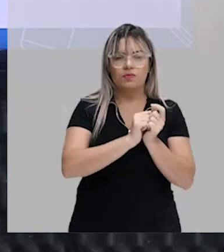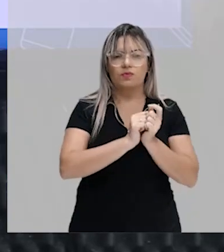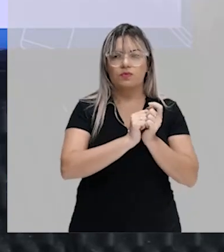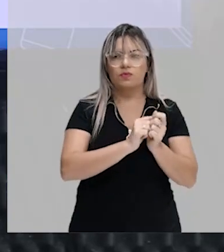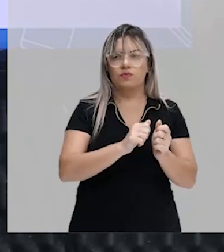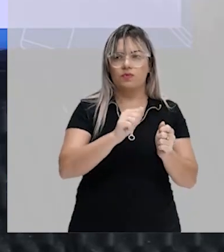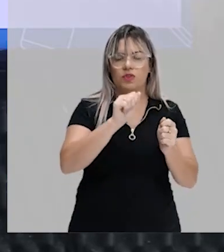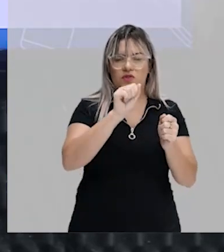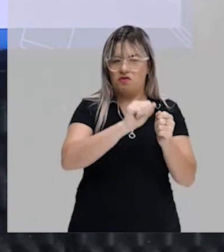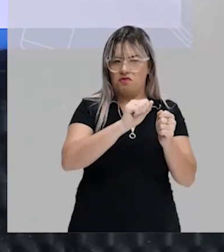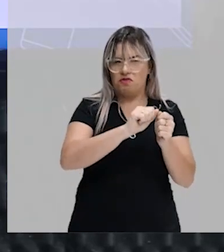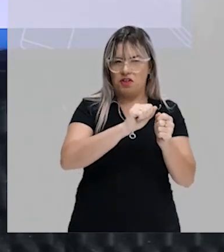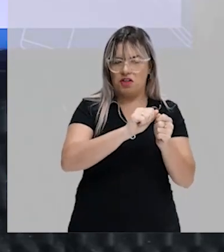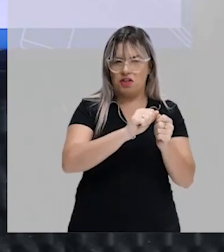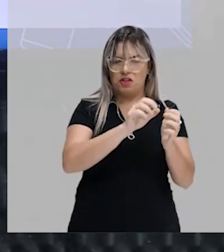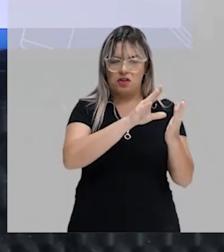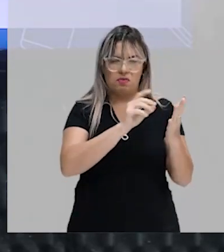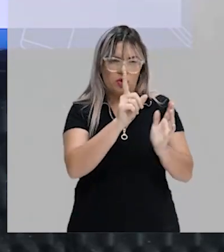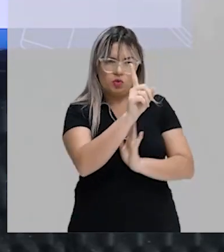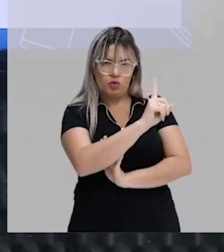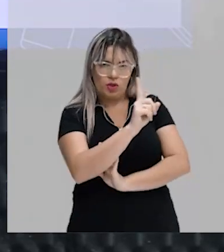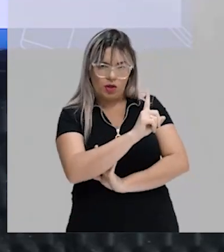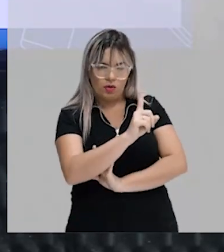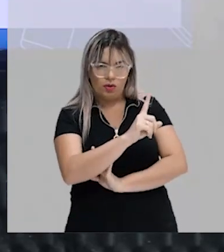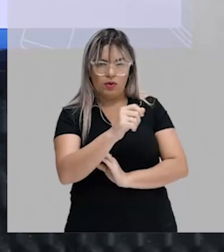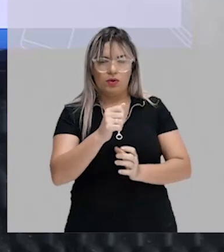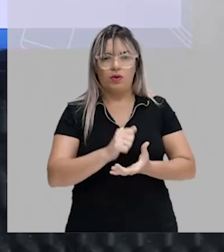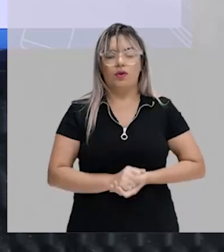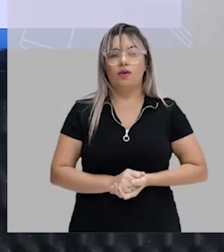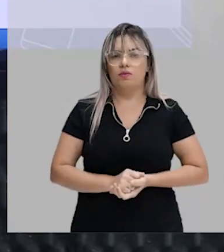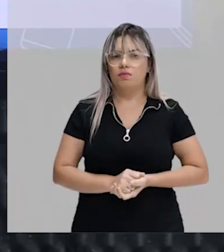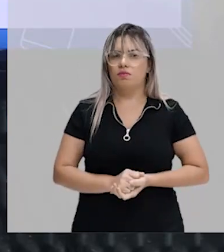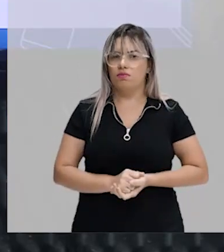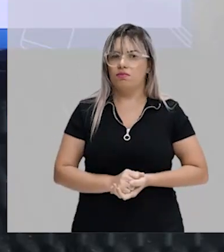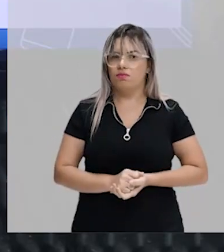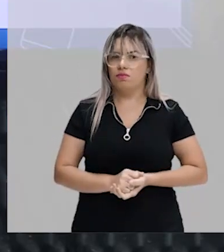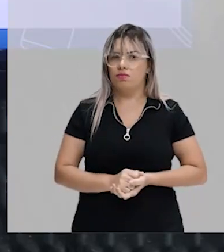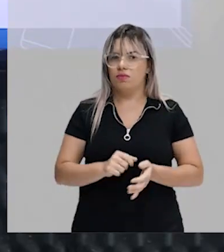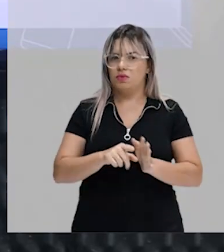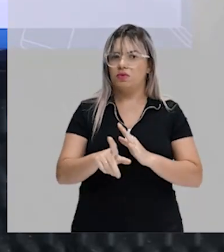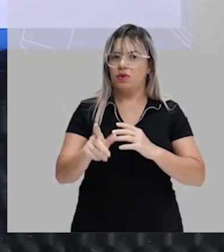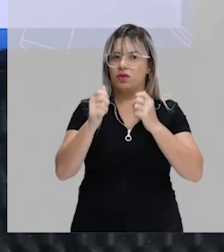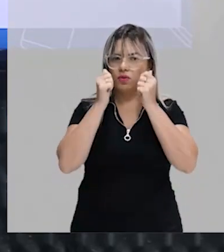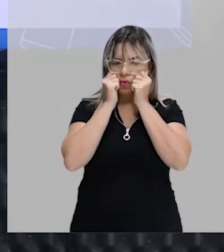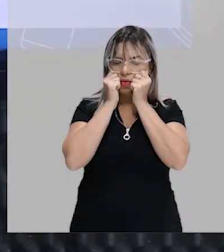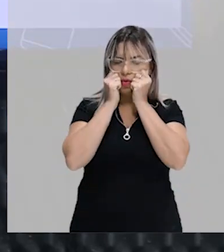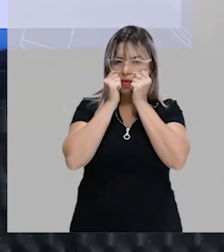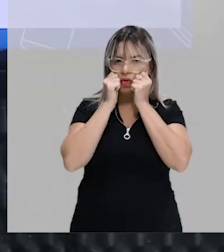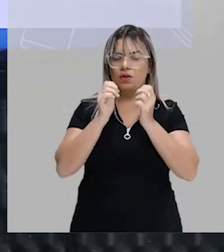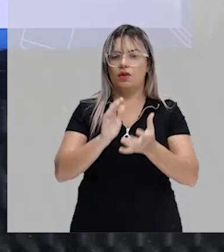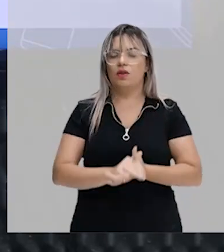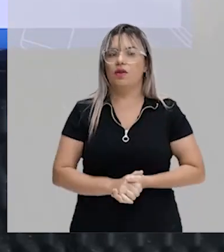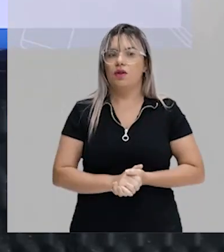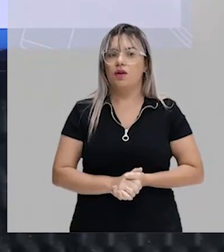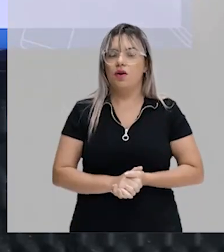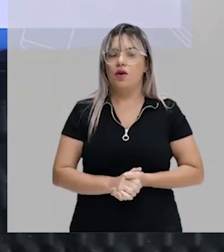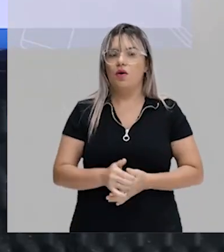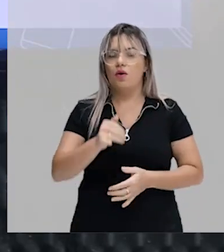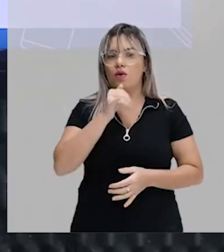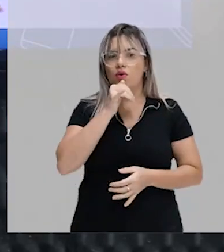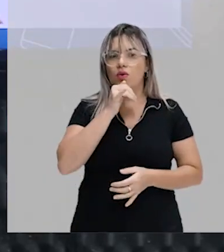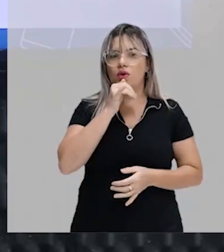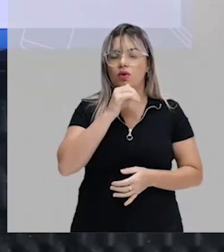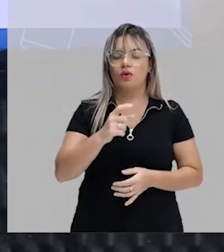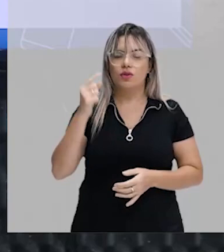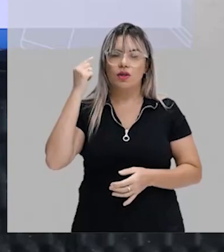fazer isso aqui pro não, né, chuchus? Os chuchus que não podem me ouvir, eles utilizam outro tipo de linguagem